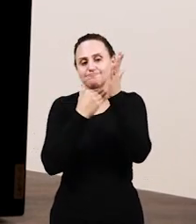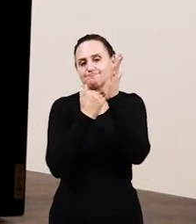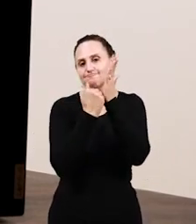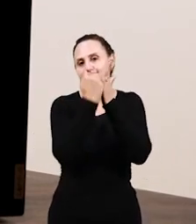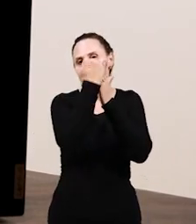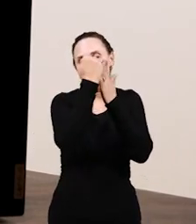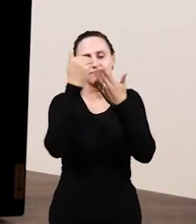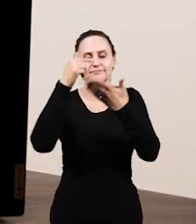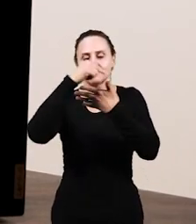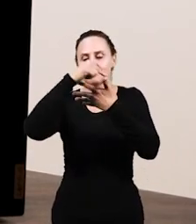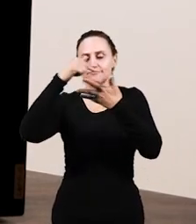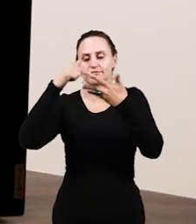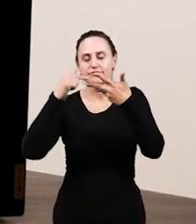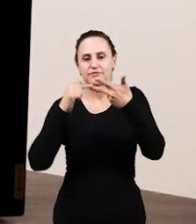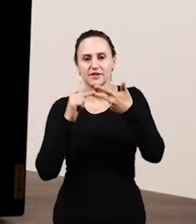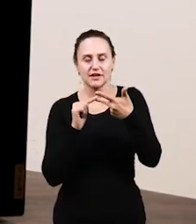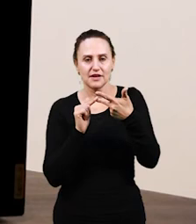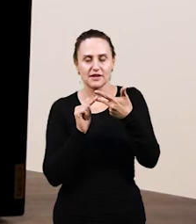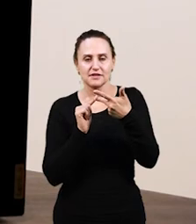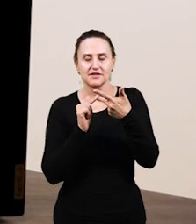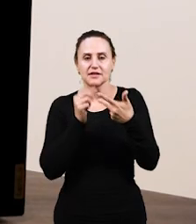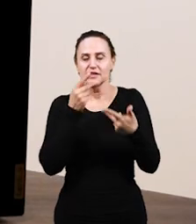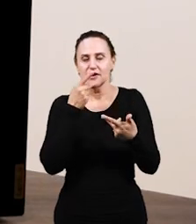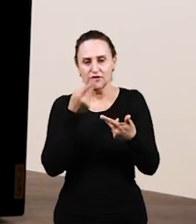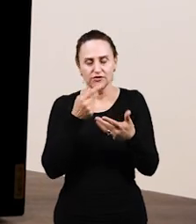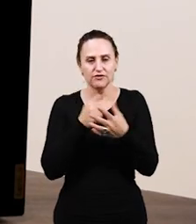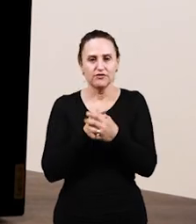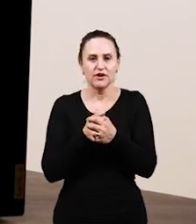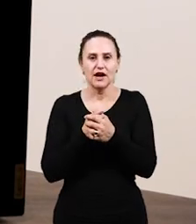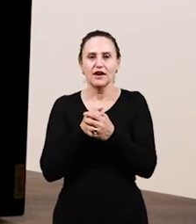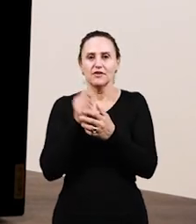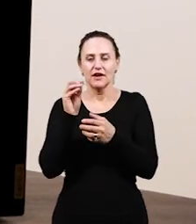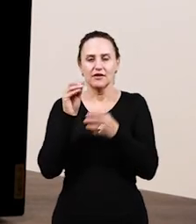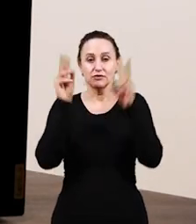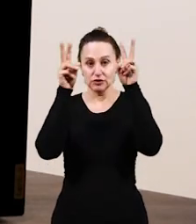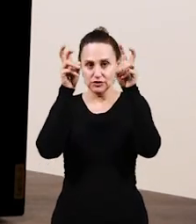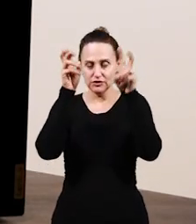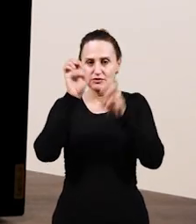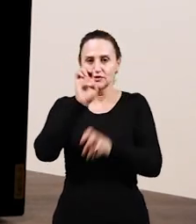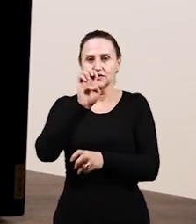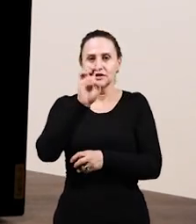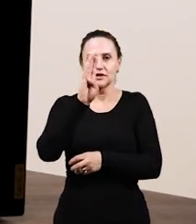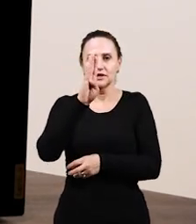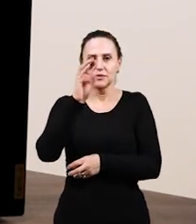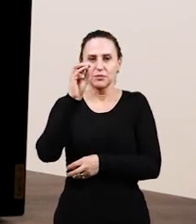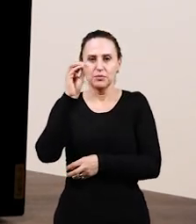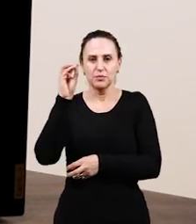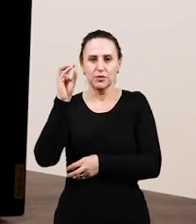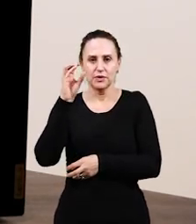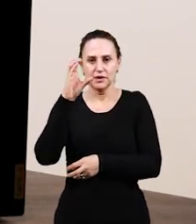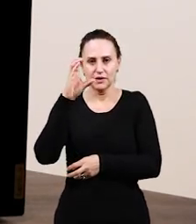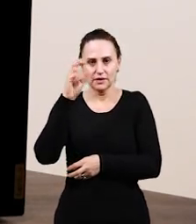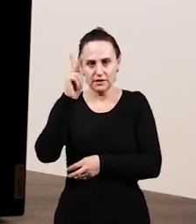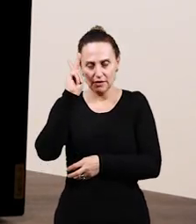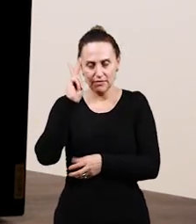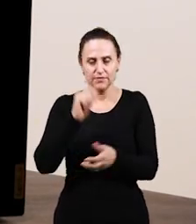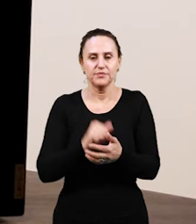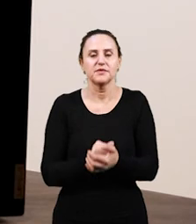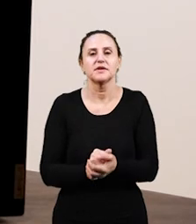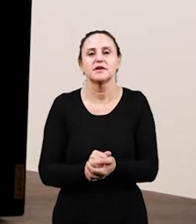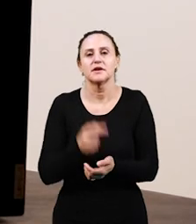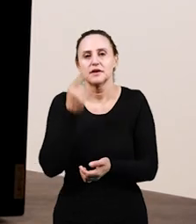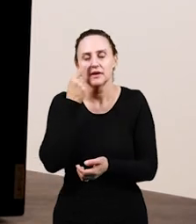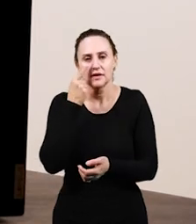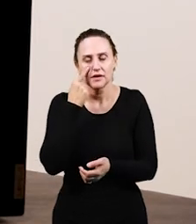eu coloco até como título no no e-book de vocês né ele se desenvolveu sob o que a gente chama